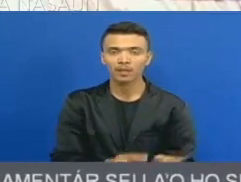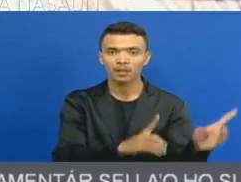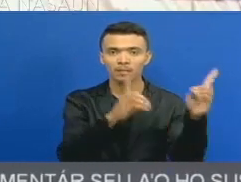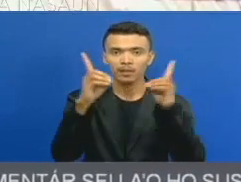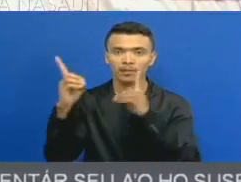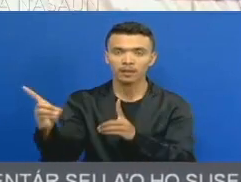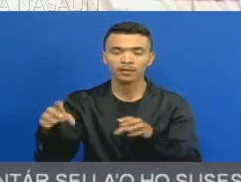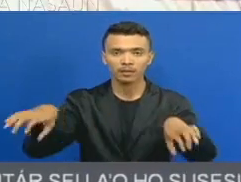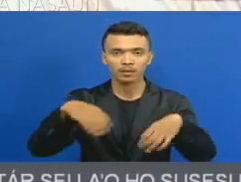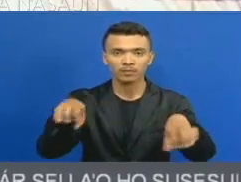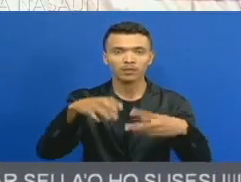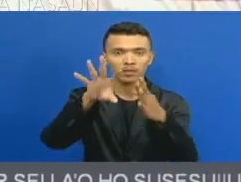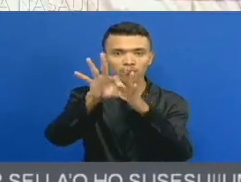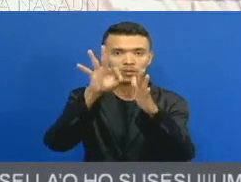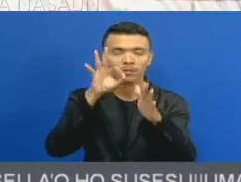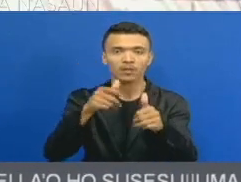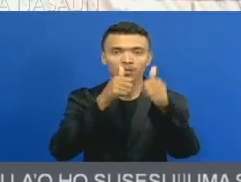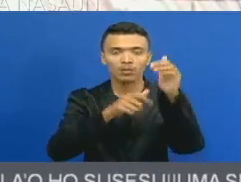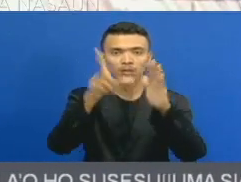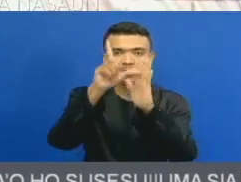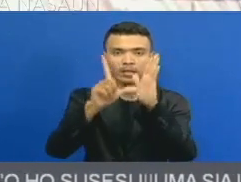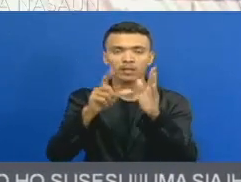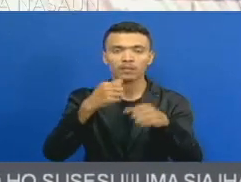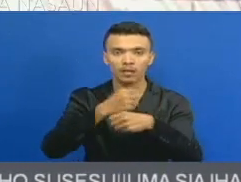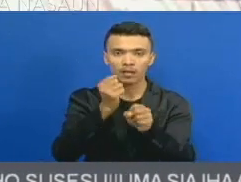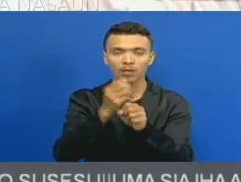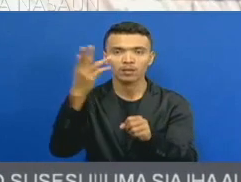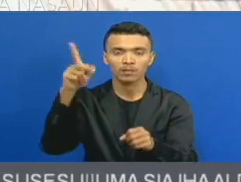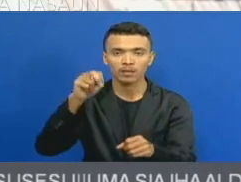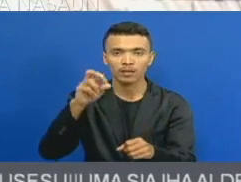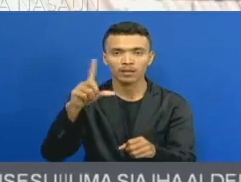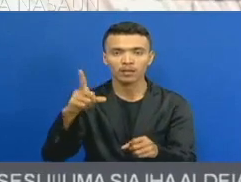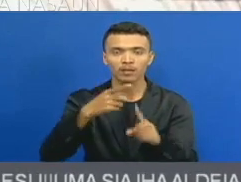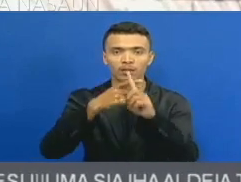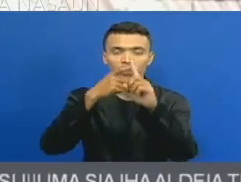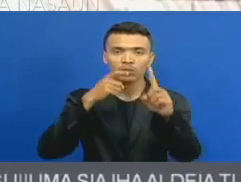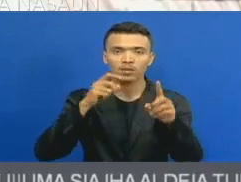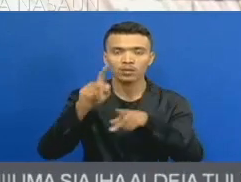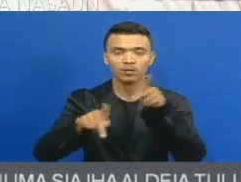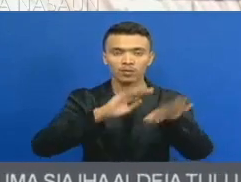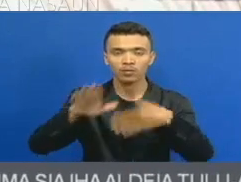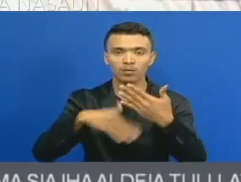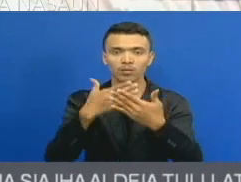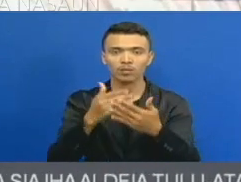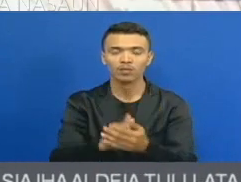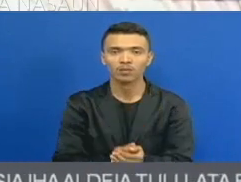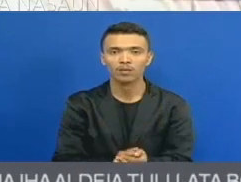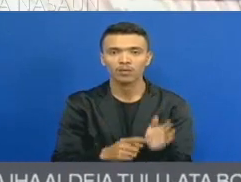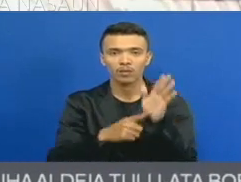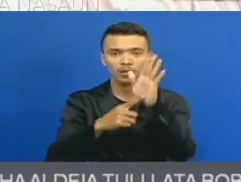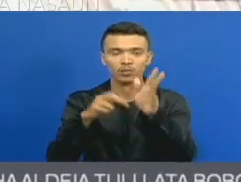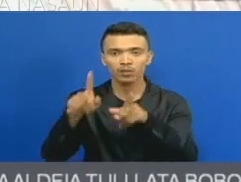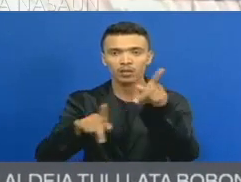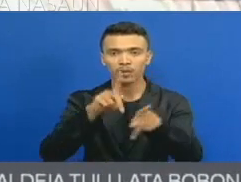Implementa sistema de recrutamento tur lei neve halau pentel usi saksau hototu ele atrai sociedade